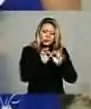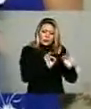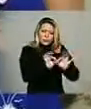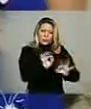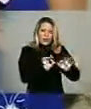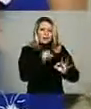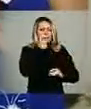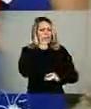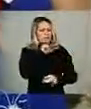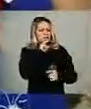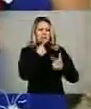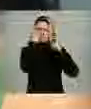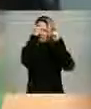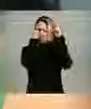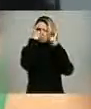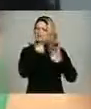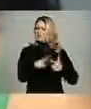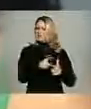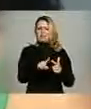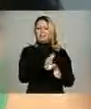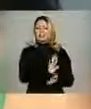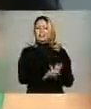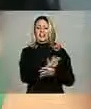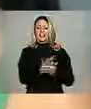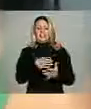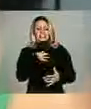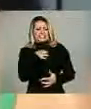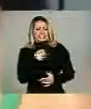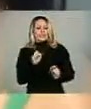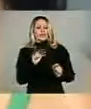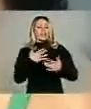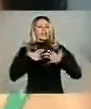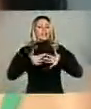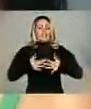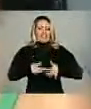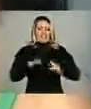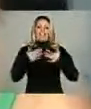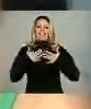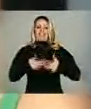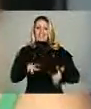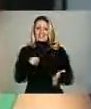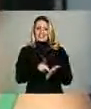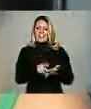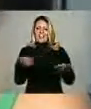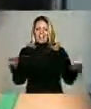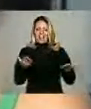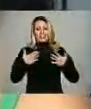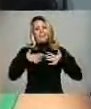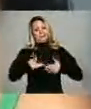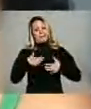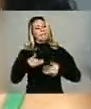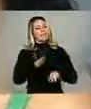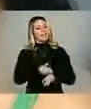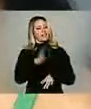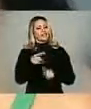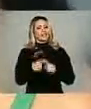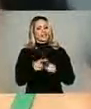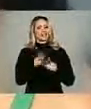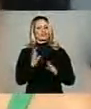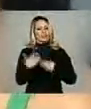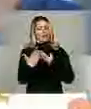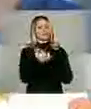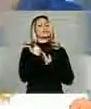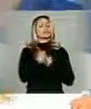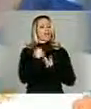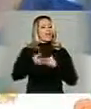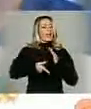mãe, isso não é problema. Qual a sensação que você teve? De tranquilidade. Agora eu já estou mais tranquila, até mesmo que eu fui bem